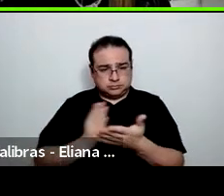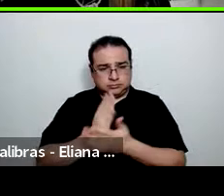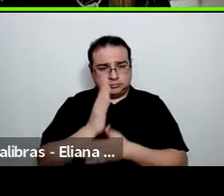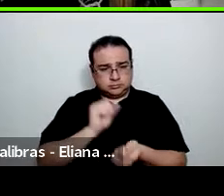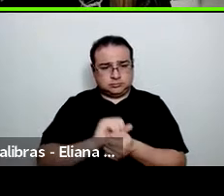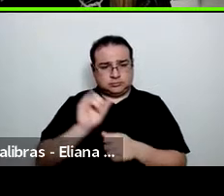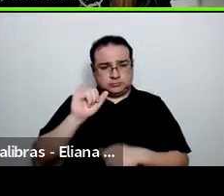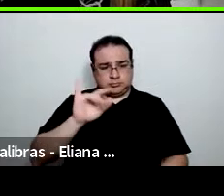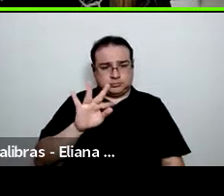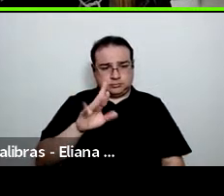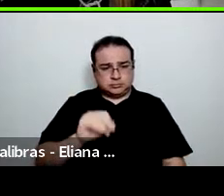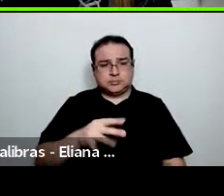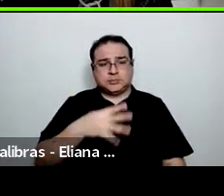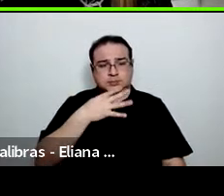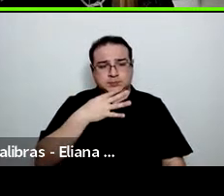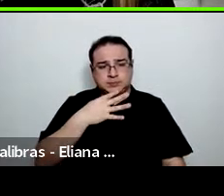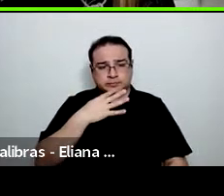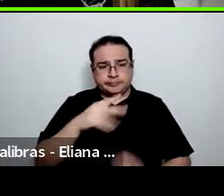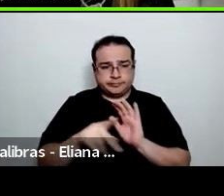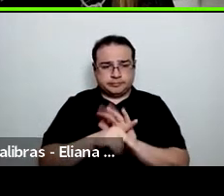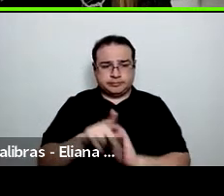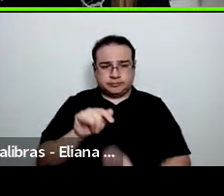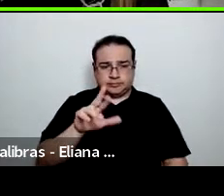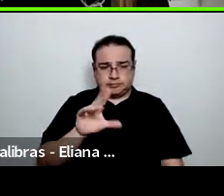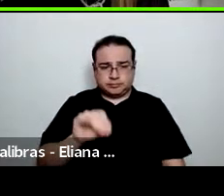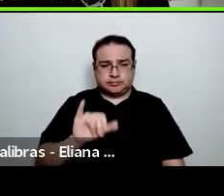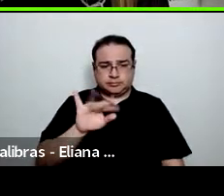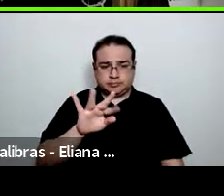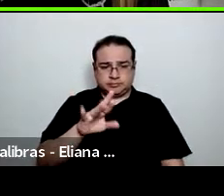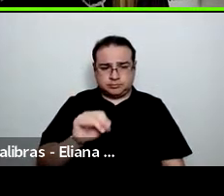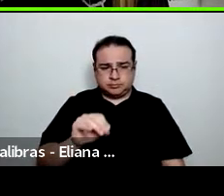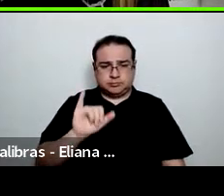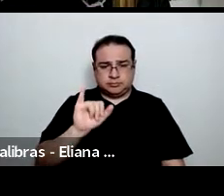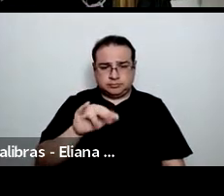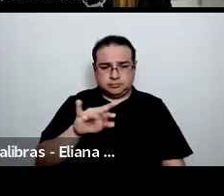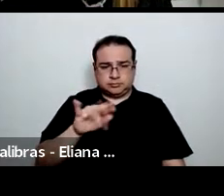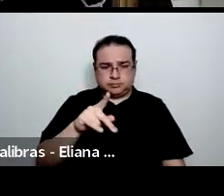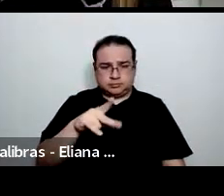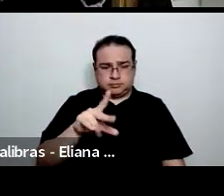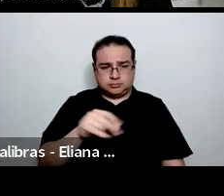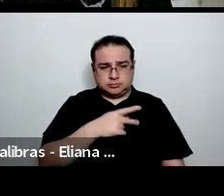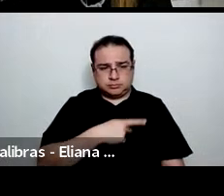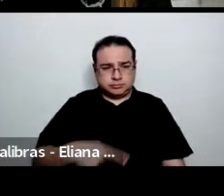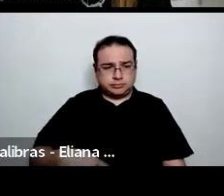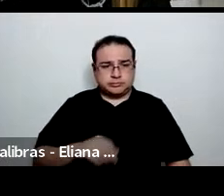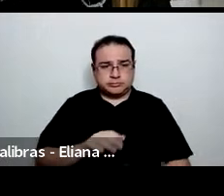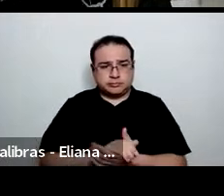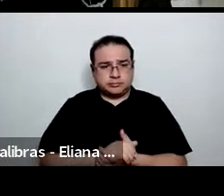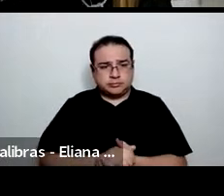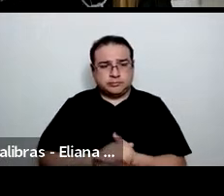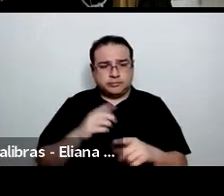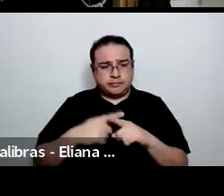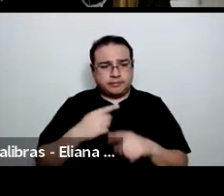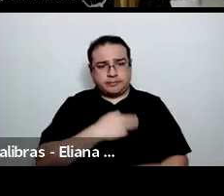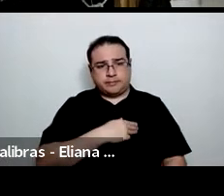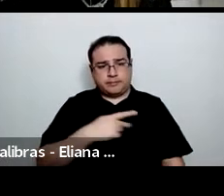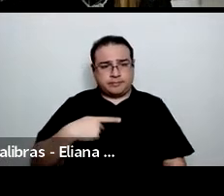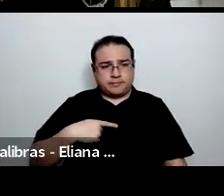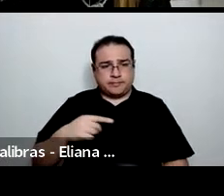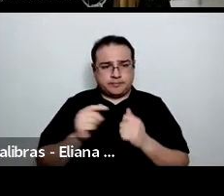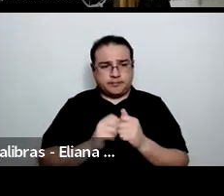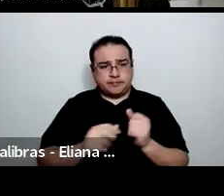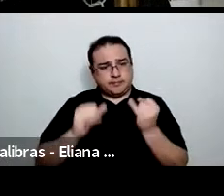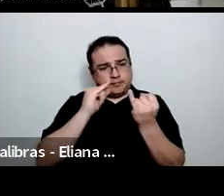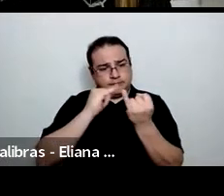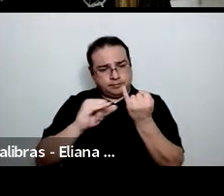interno para conhecer do agravo de instrumento e de custos vossa excelência não porque o Ministério Público deu